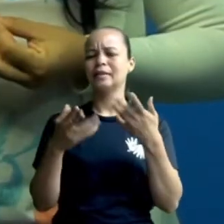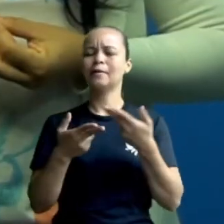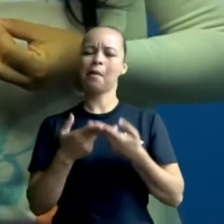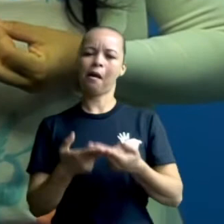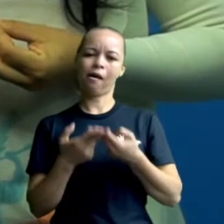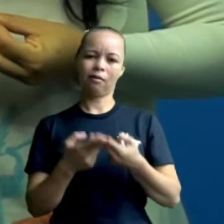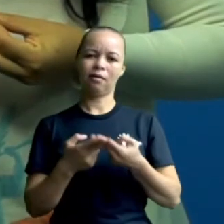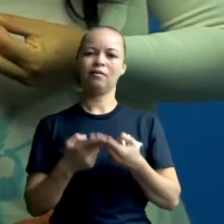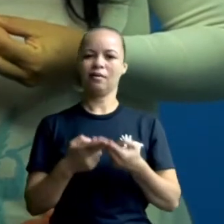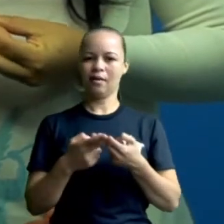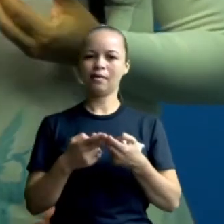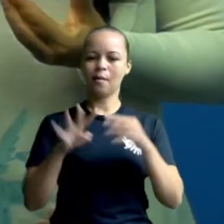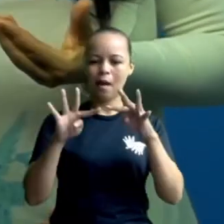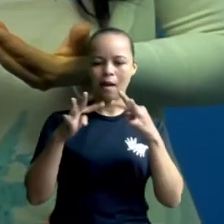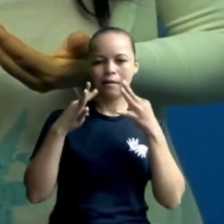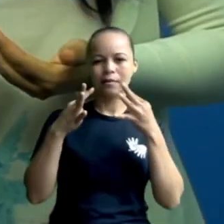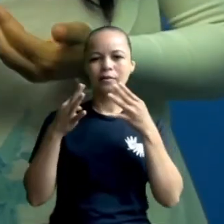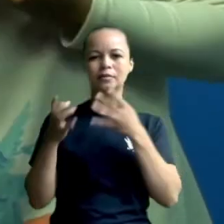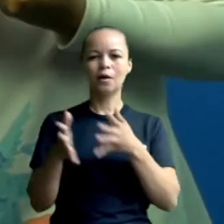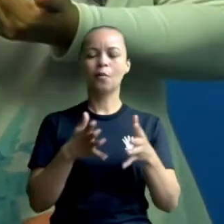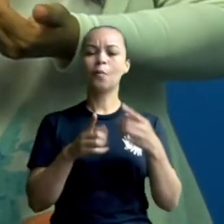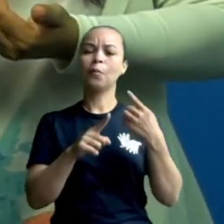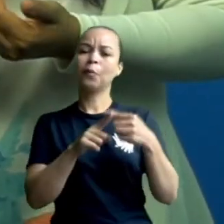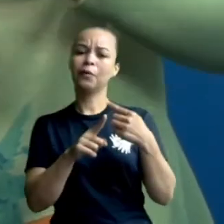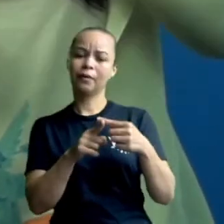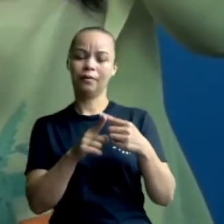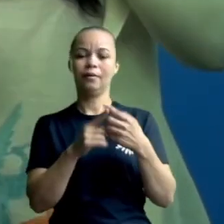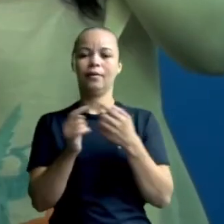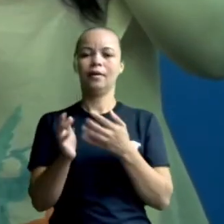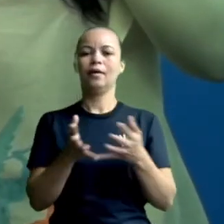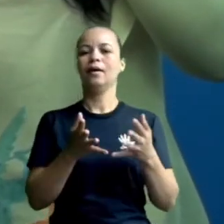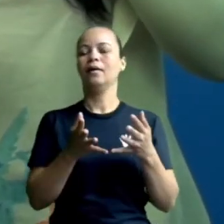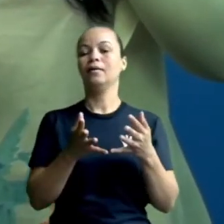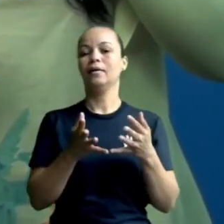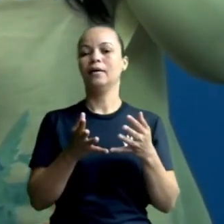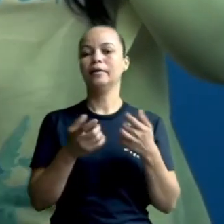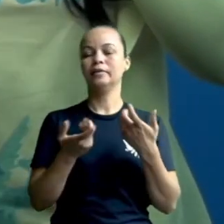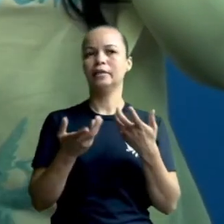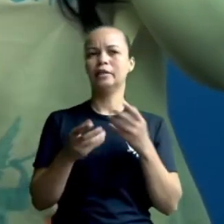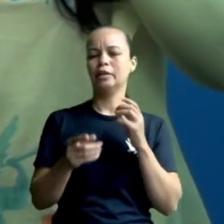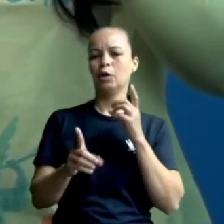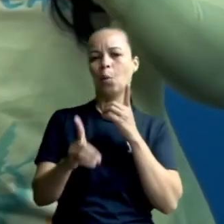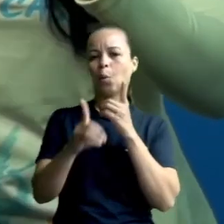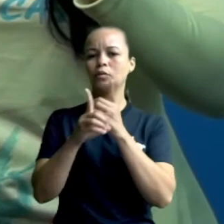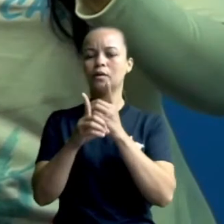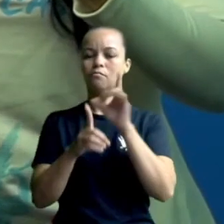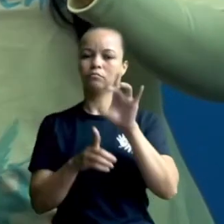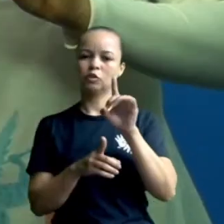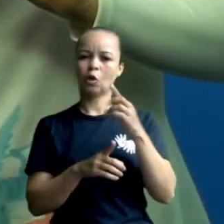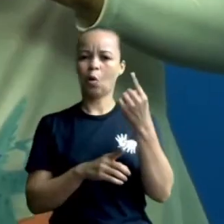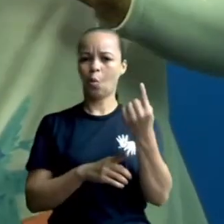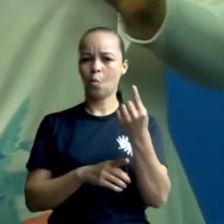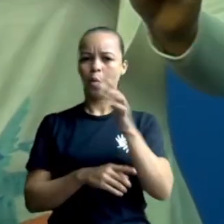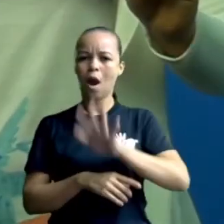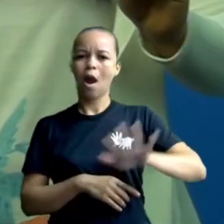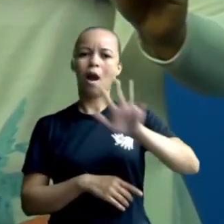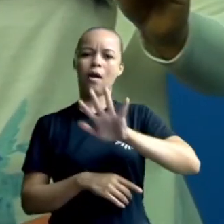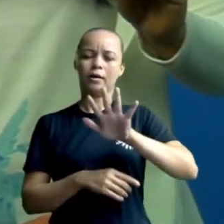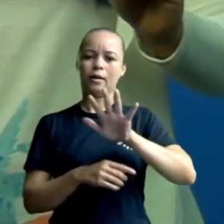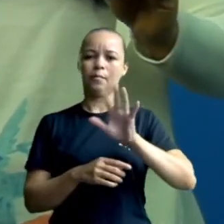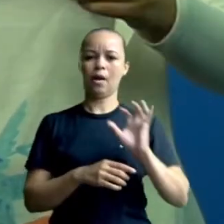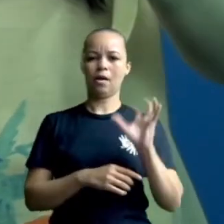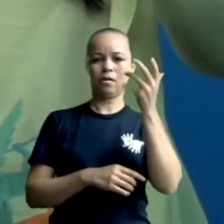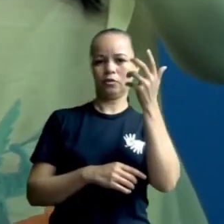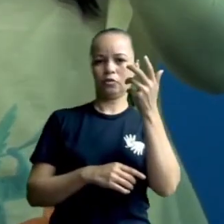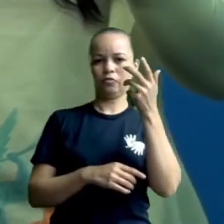de paciência, tá certo? Por quê? Porque ao invés de encontrar só uma área para resolver